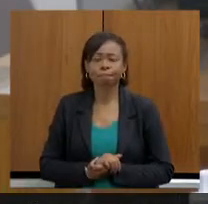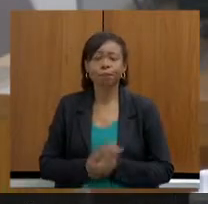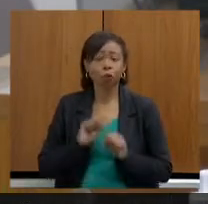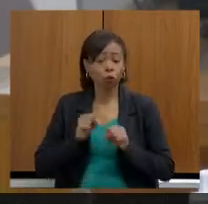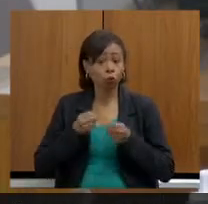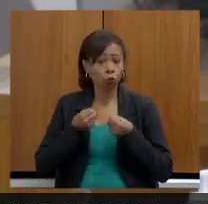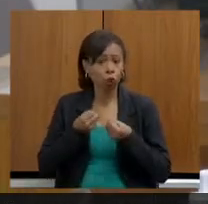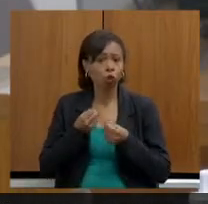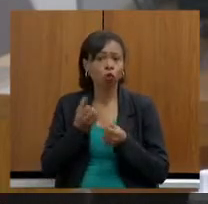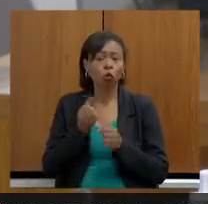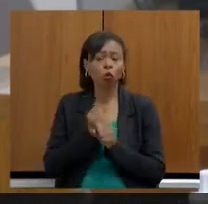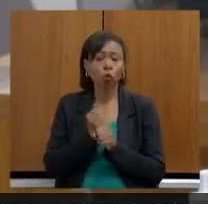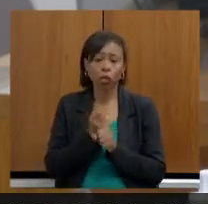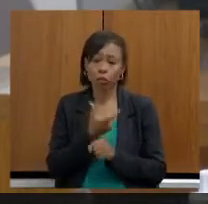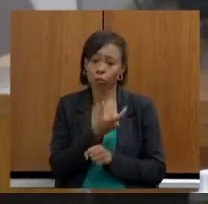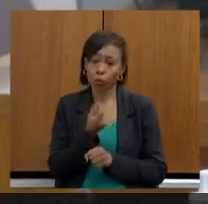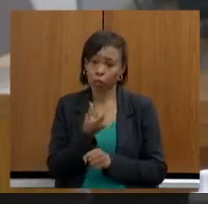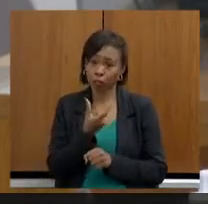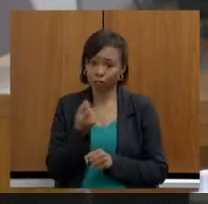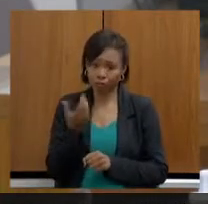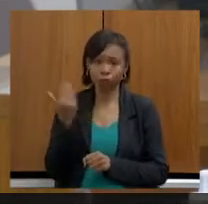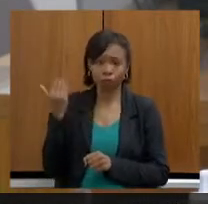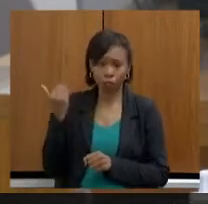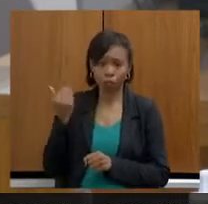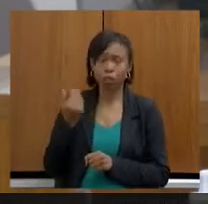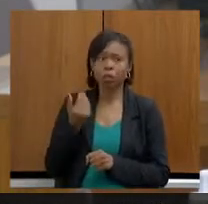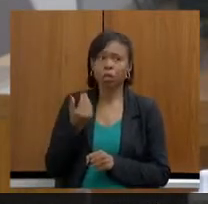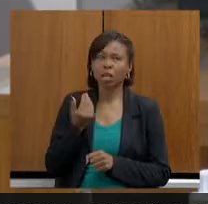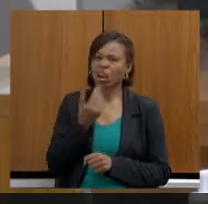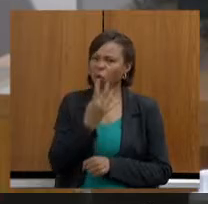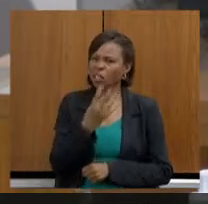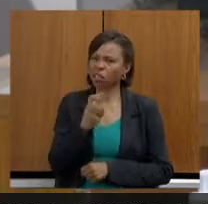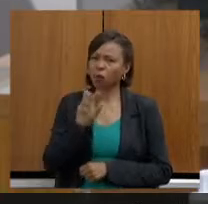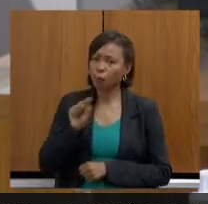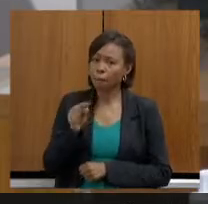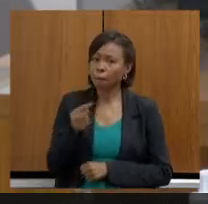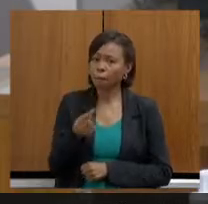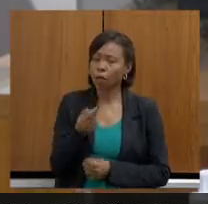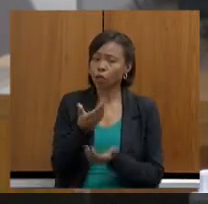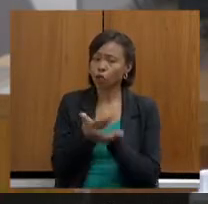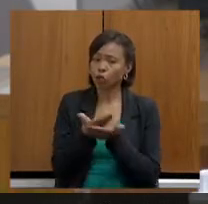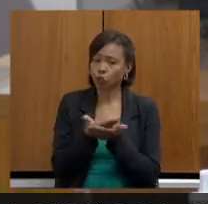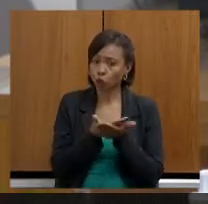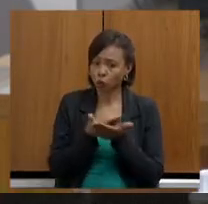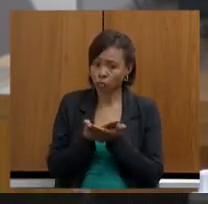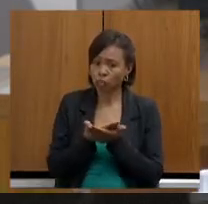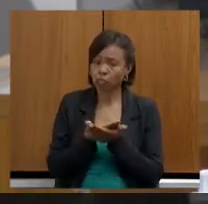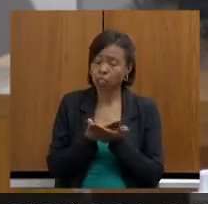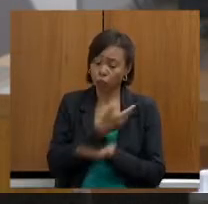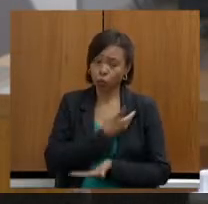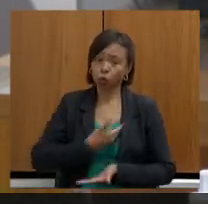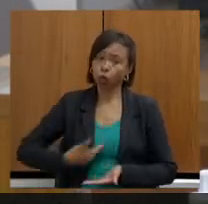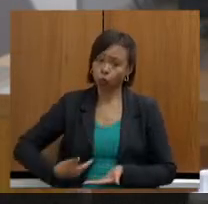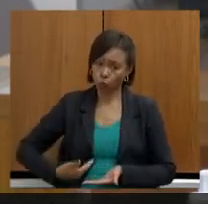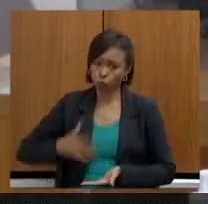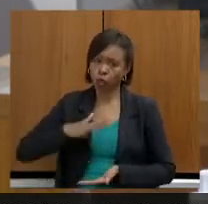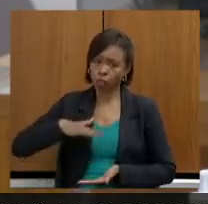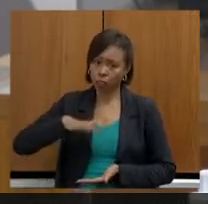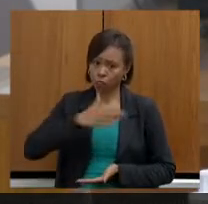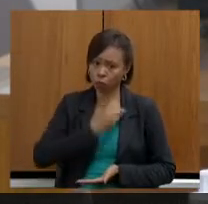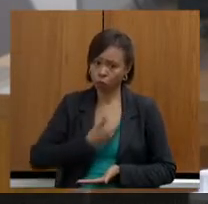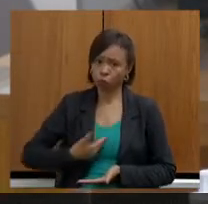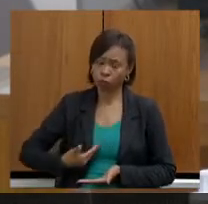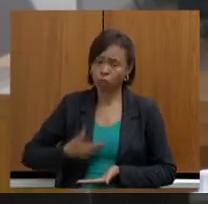que foi feito né em 2020 a gente tá falando de 45 mil estudantes da rede pública Estadual que foram